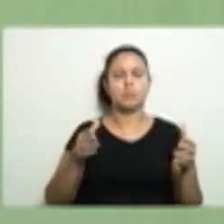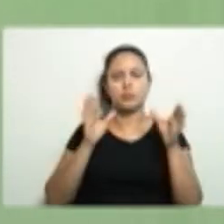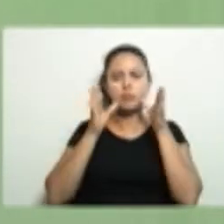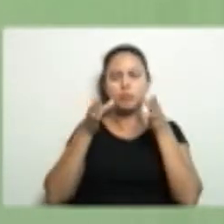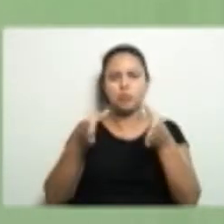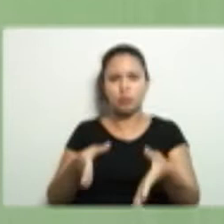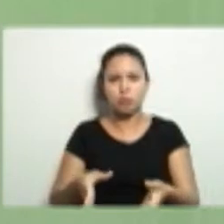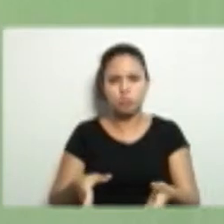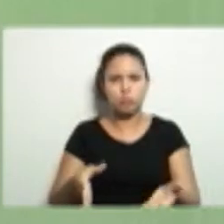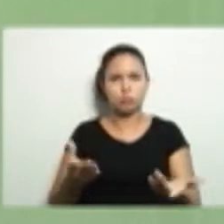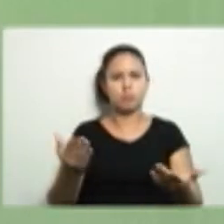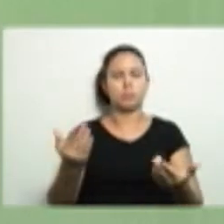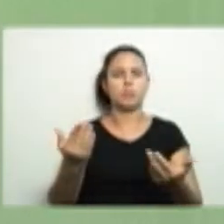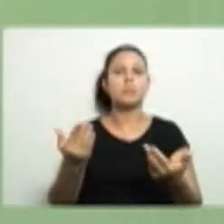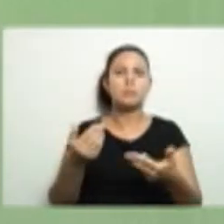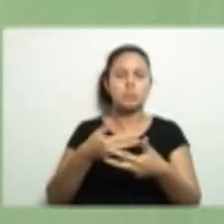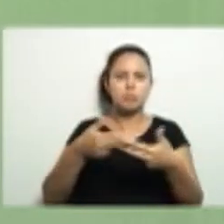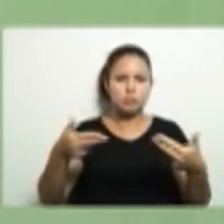agropecuários.